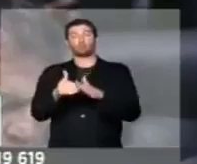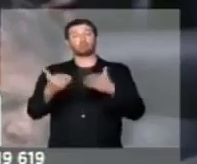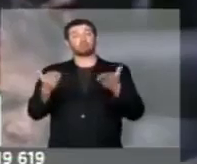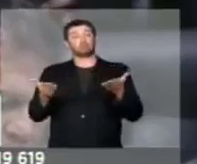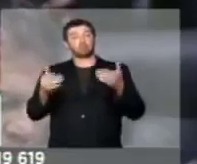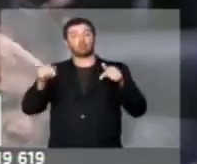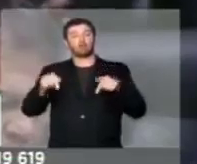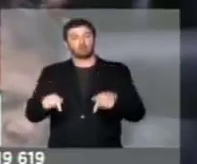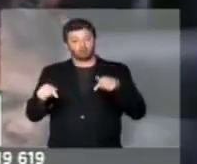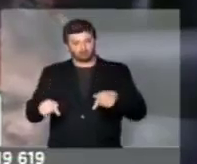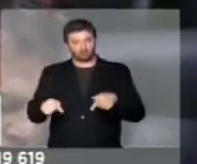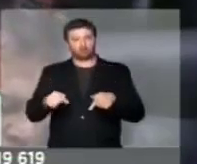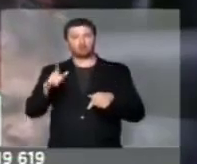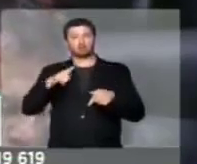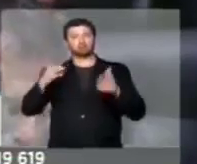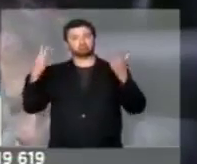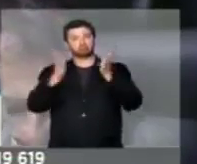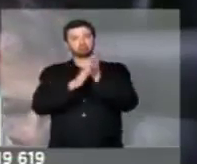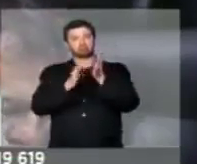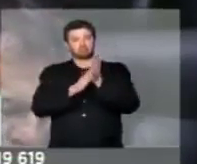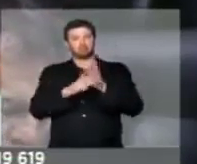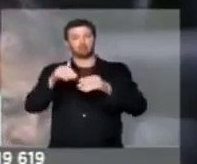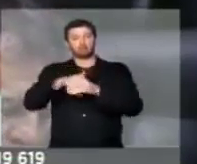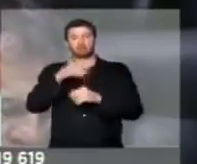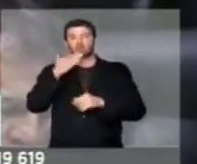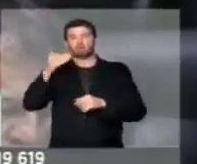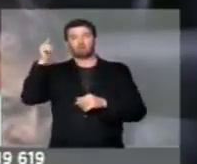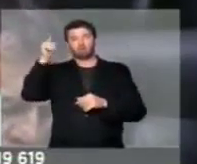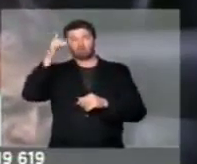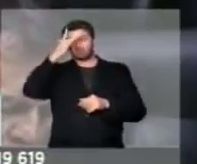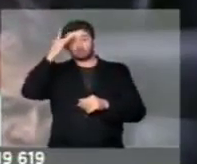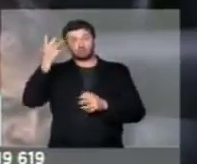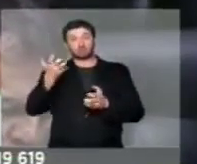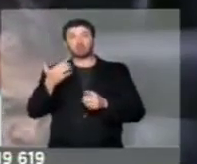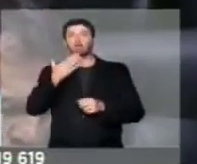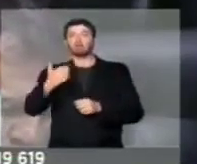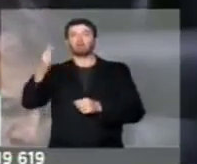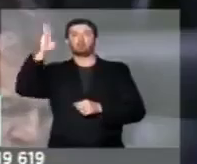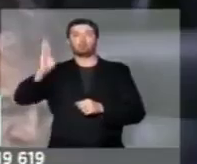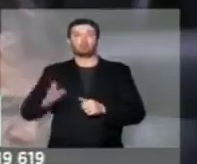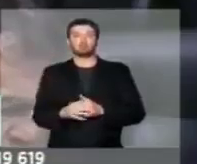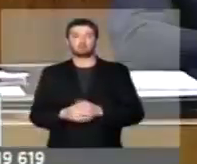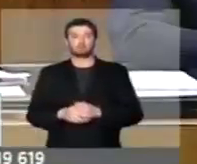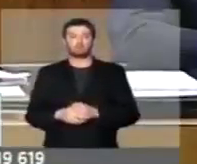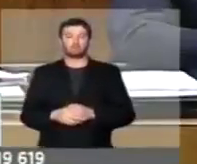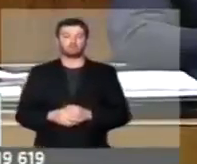Por isso aqui é mais do que um louvor, é votar favoravelmente aqueles que querem o bem do país.